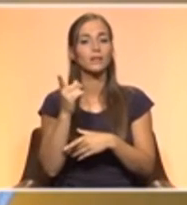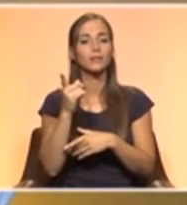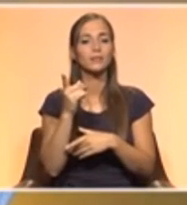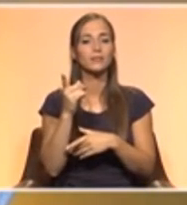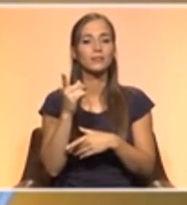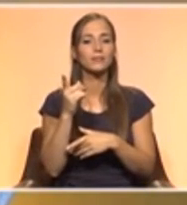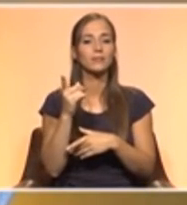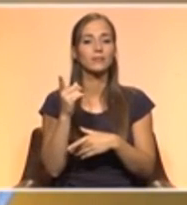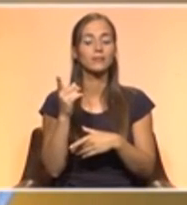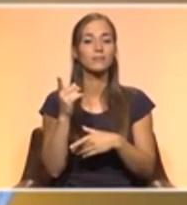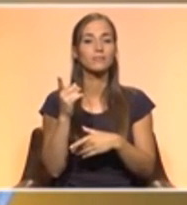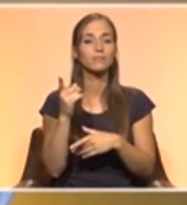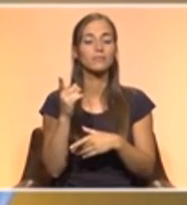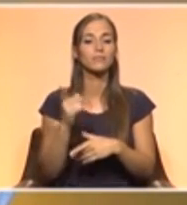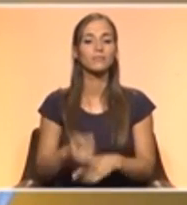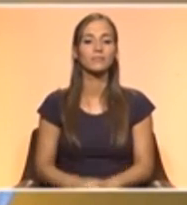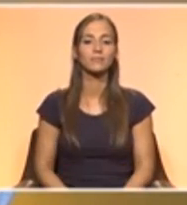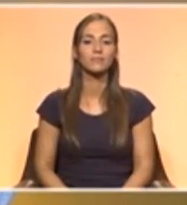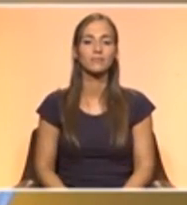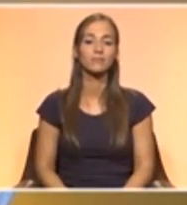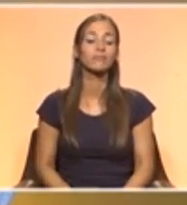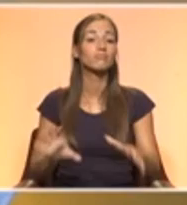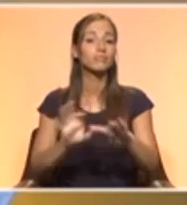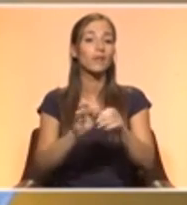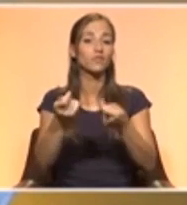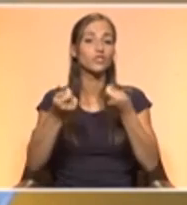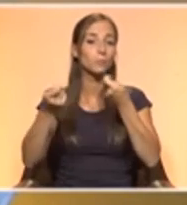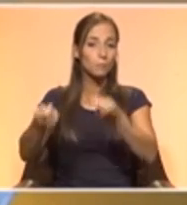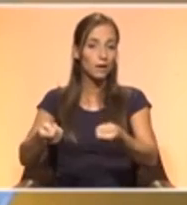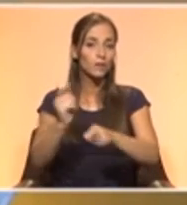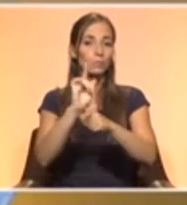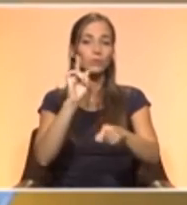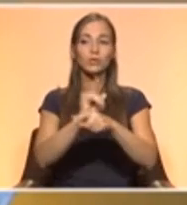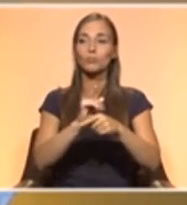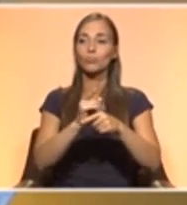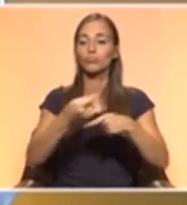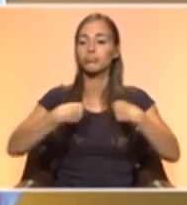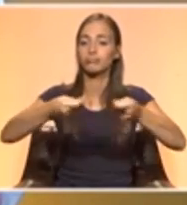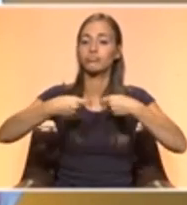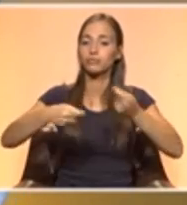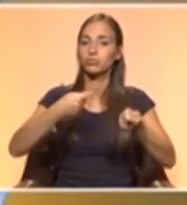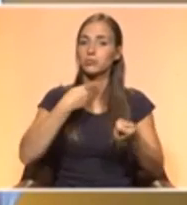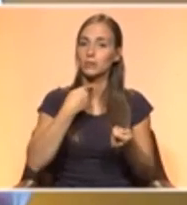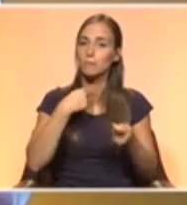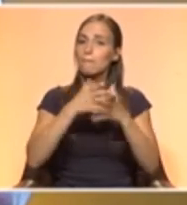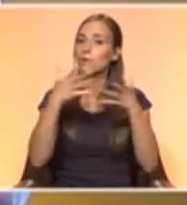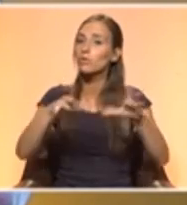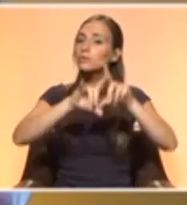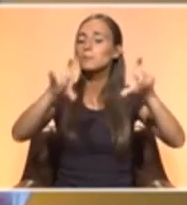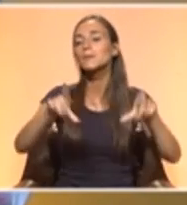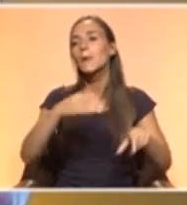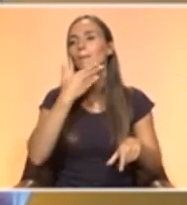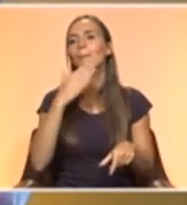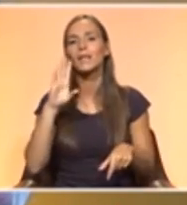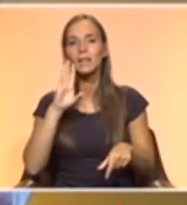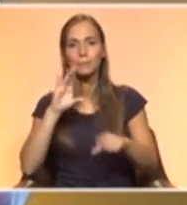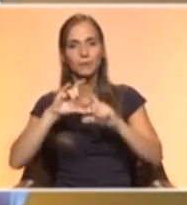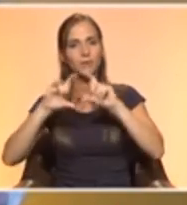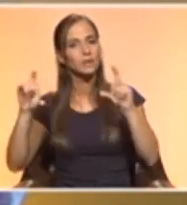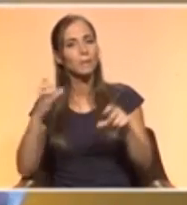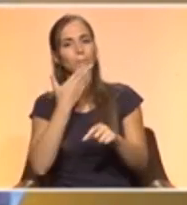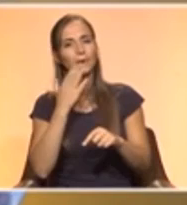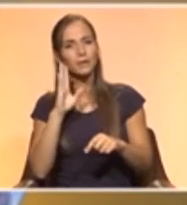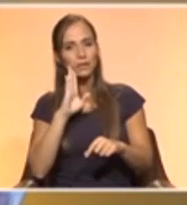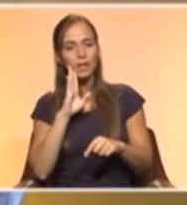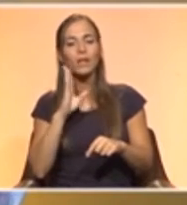agora aqui a grande vantagem dig continu continua a ser o maior investimento ainda apesar de haver grandes expões digital não é uma parte das empresas Depende das empresas e depende